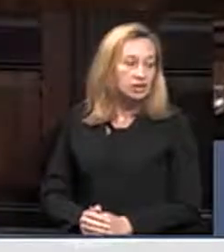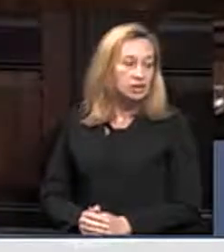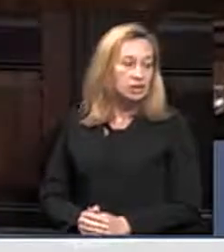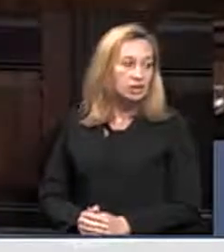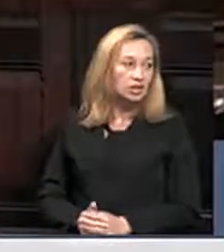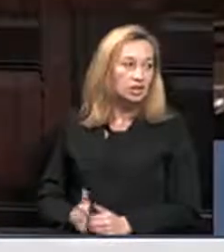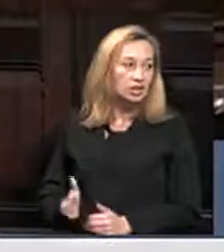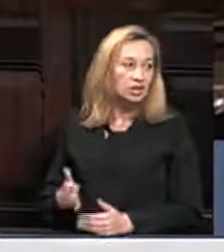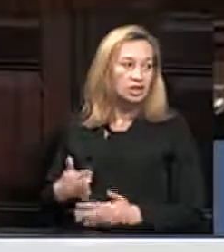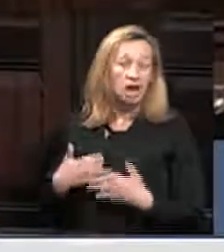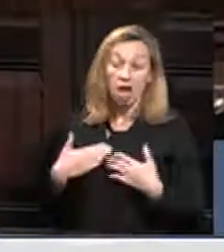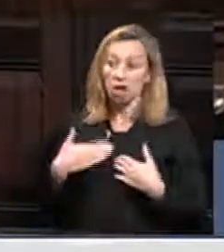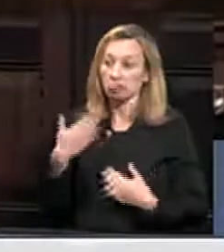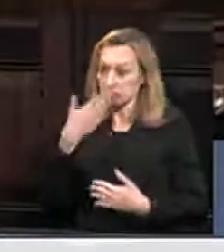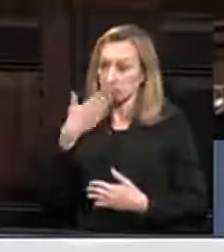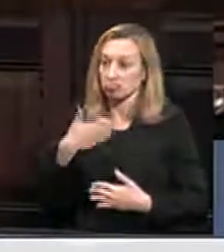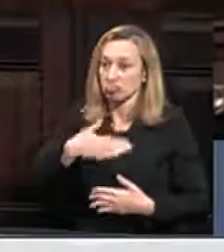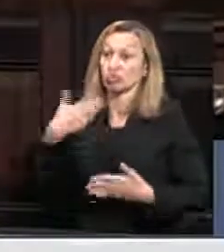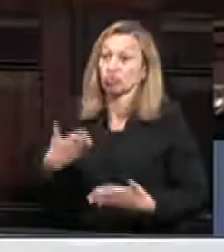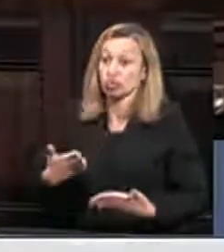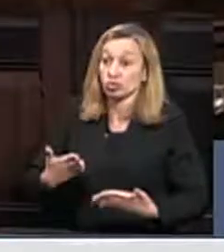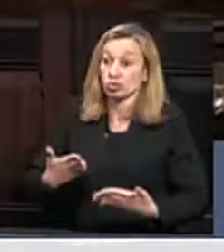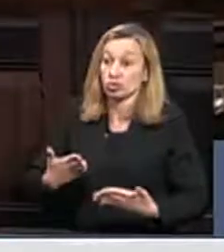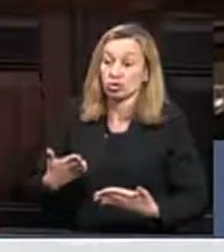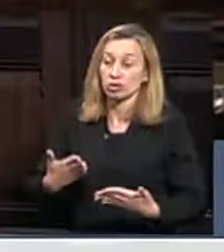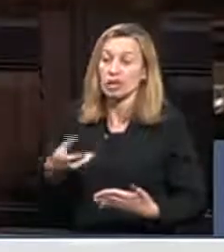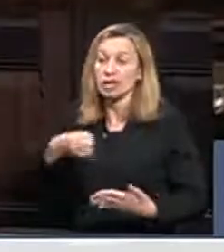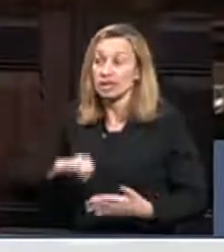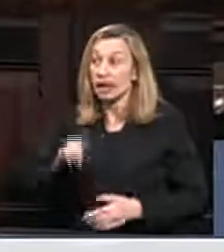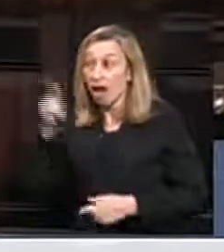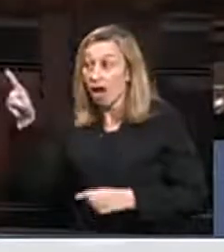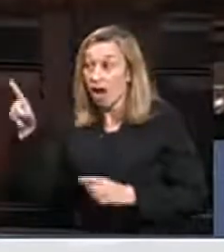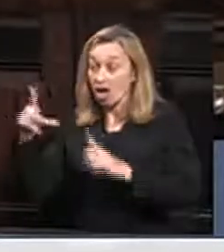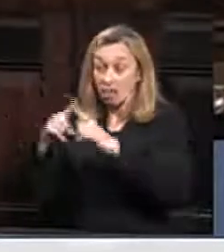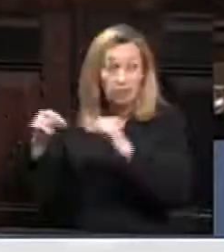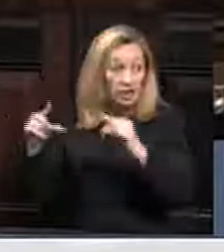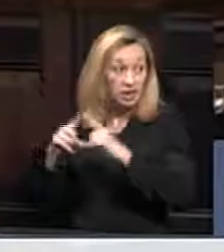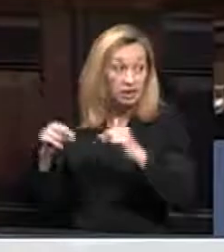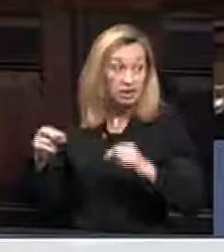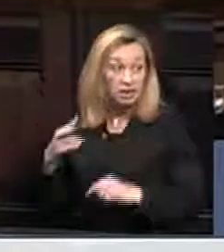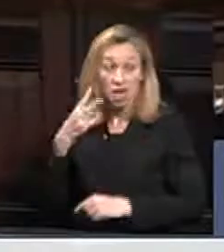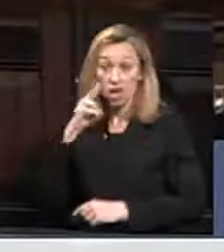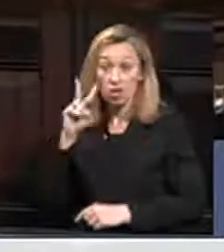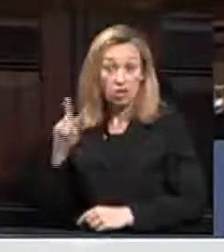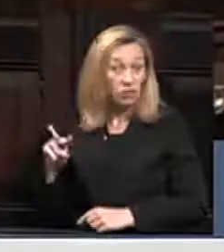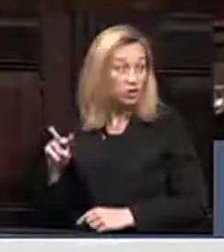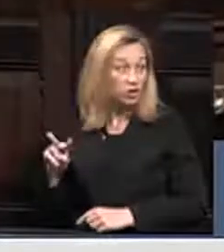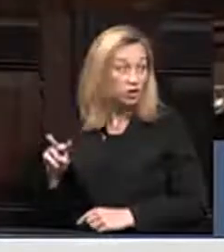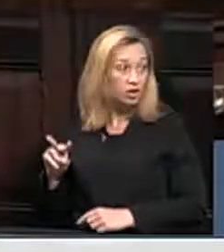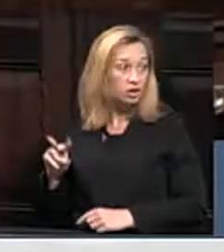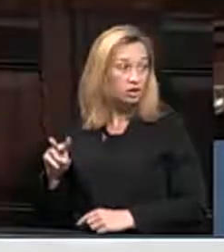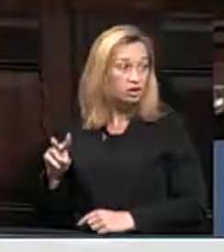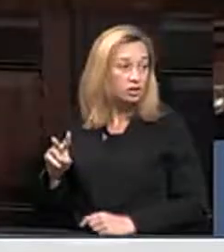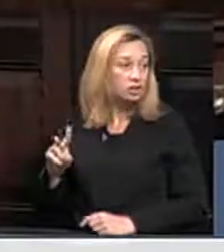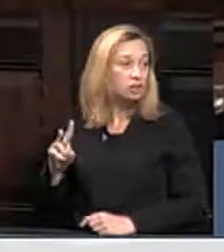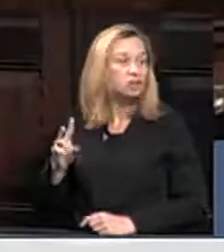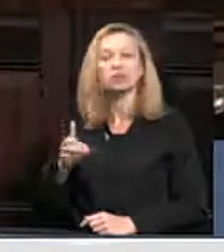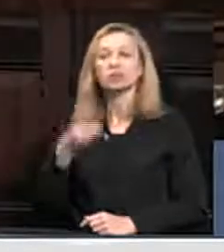Eu tomarei um susto se lá em Brasília eu verificar que o deputado Paulo